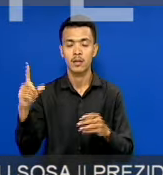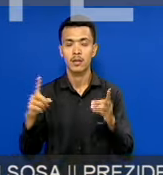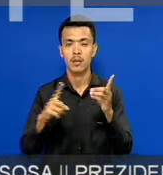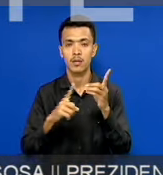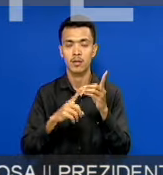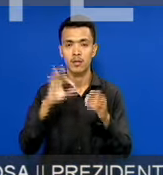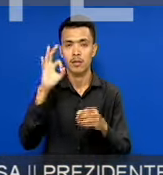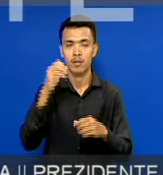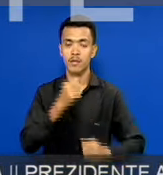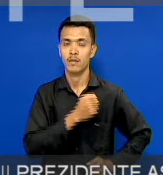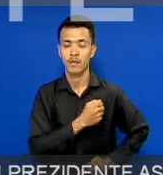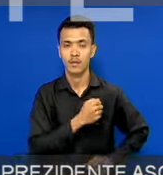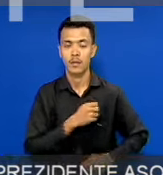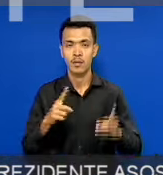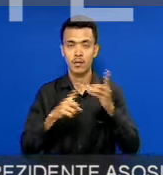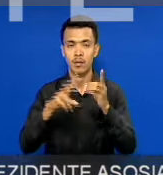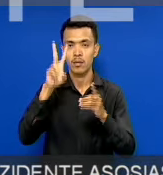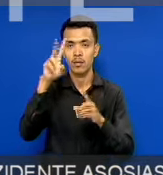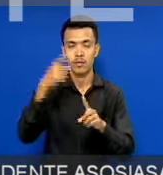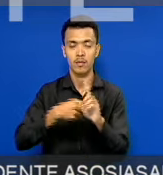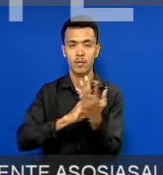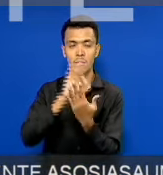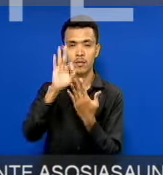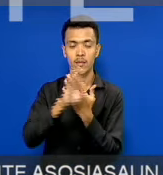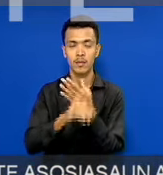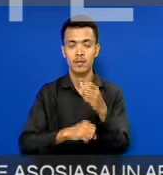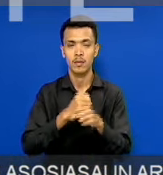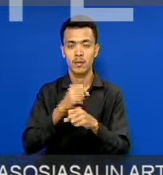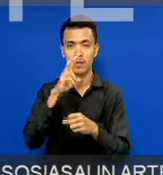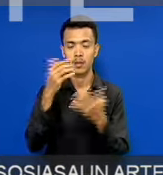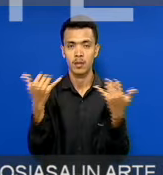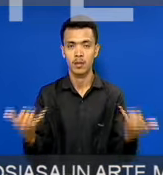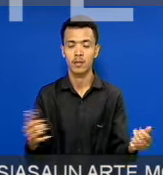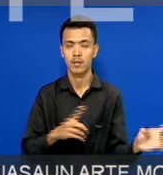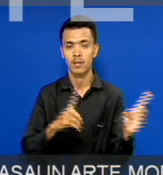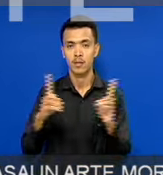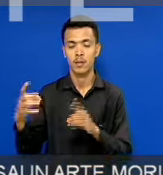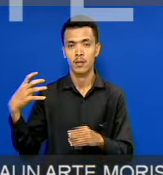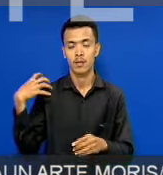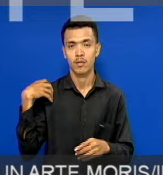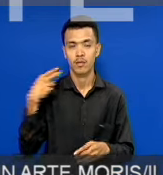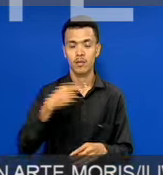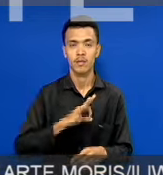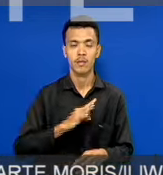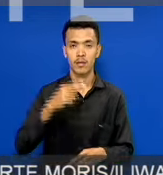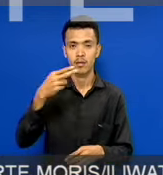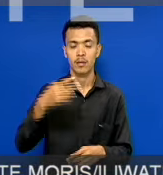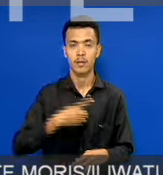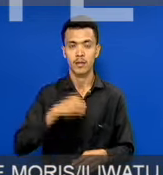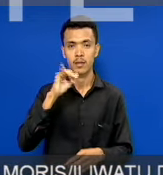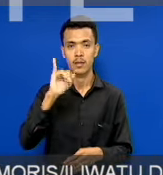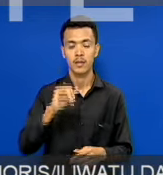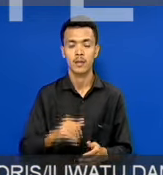fulan fevereiro tinangai badala rua nulur sentolo nebe se realiza iha quartel general Fatu Hadadili. Ita acompanha reportagem